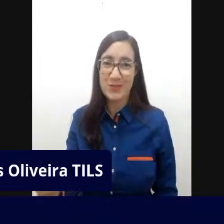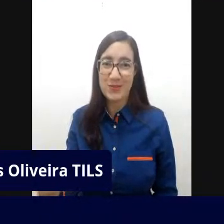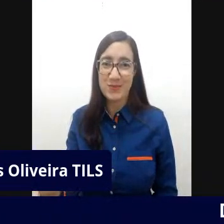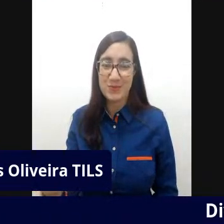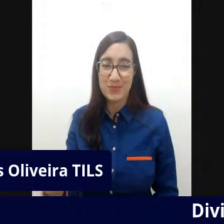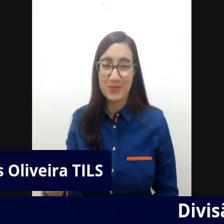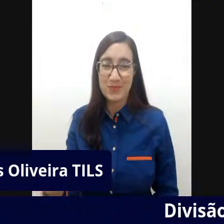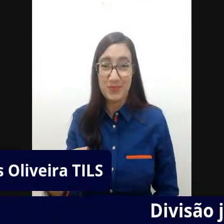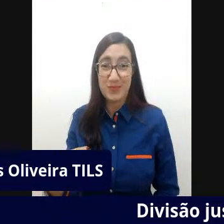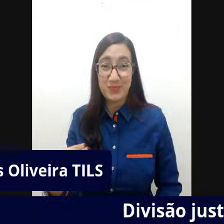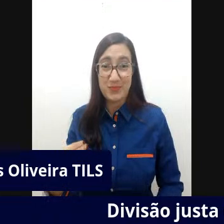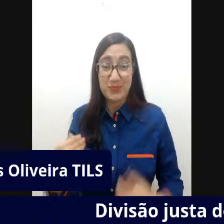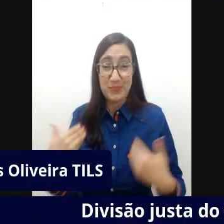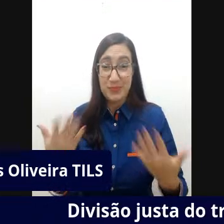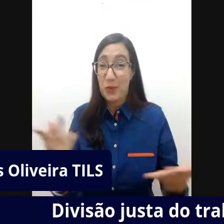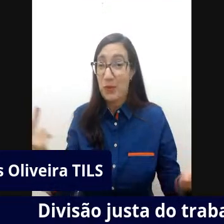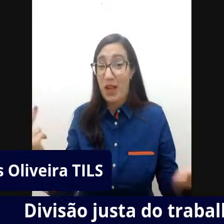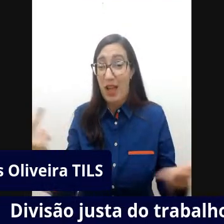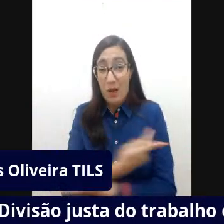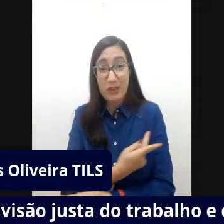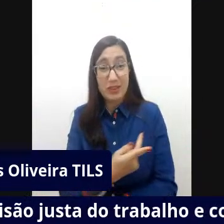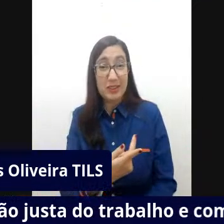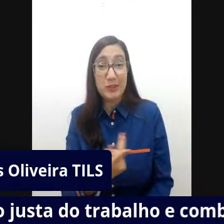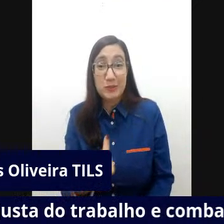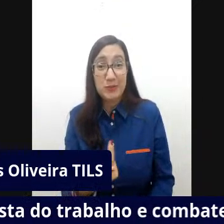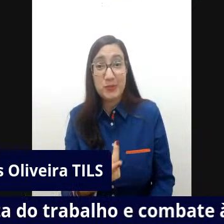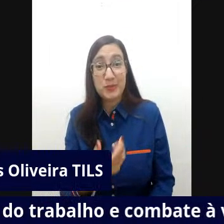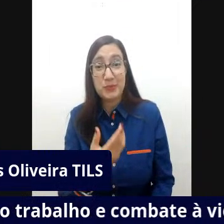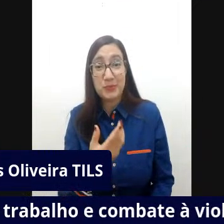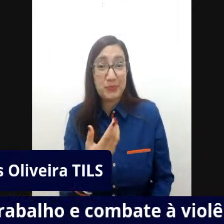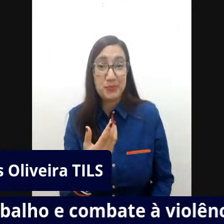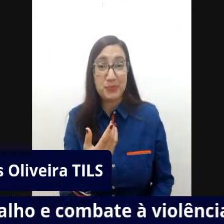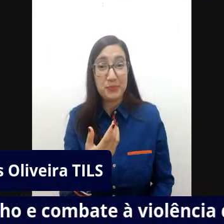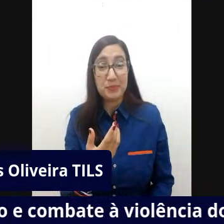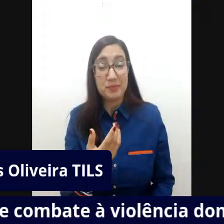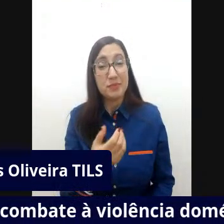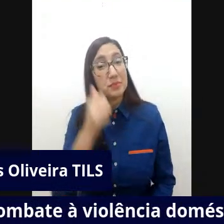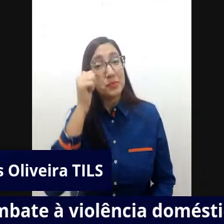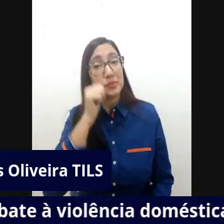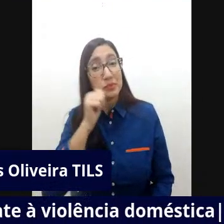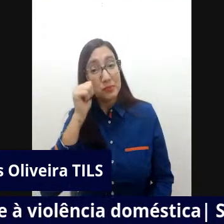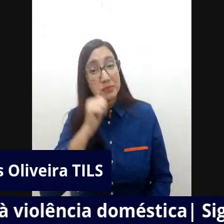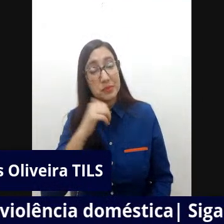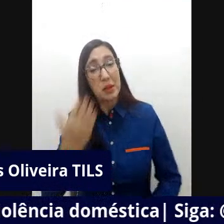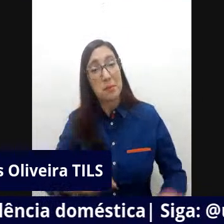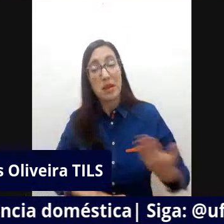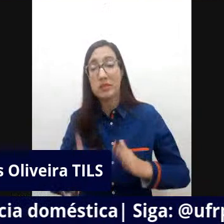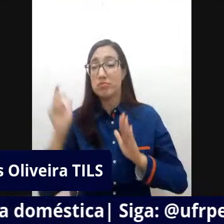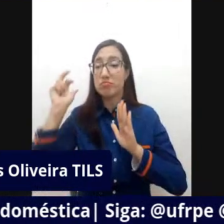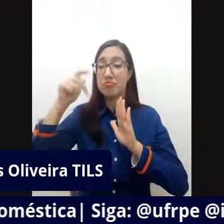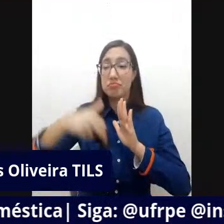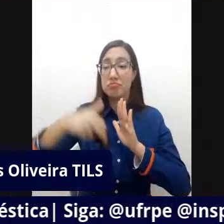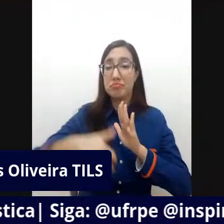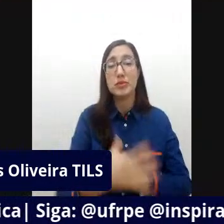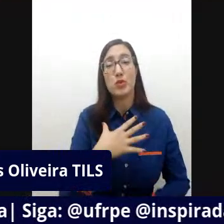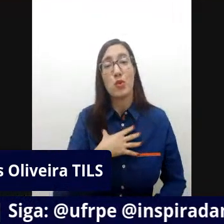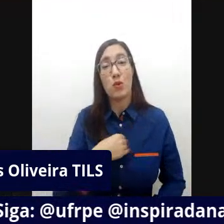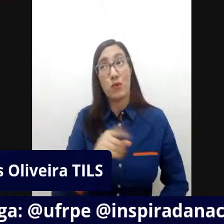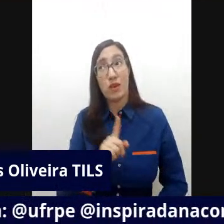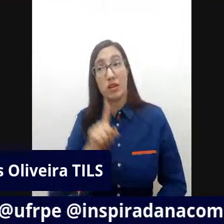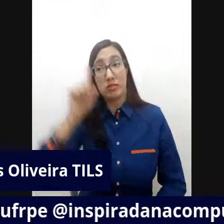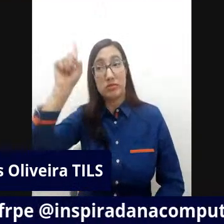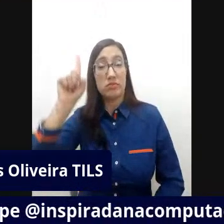de férias, né, da Itália, contaminados. E aí o dinheiro não traz